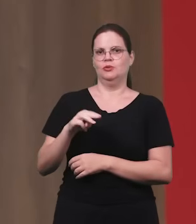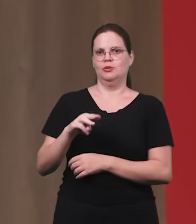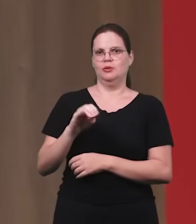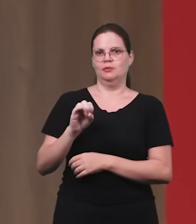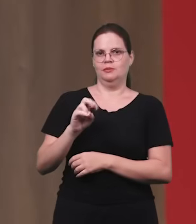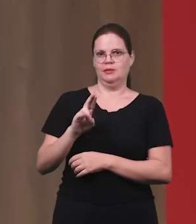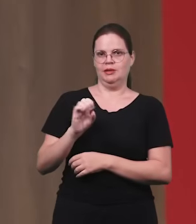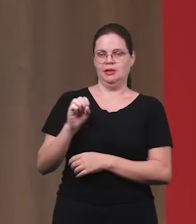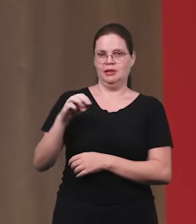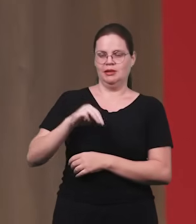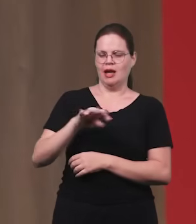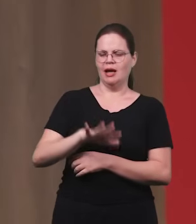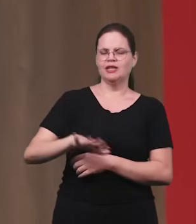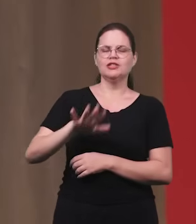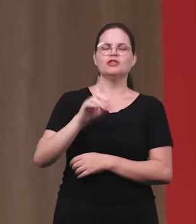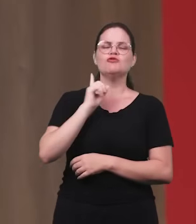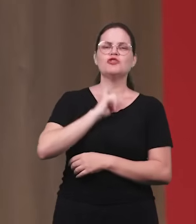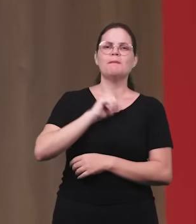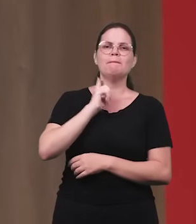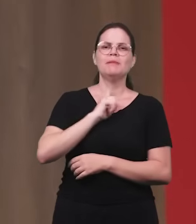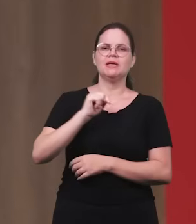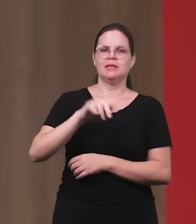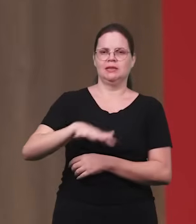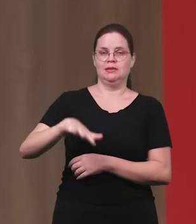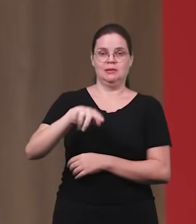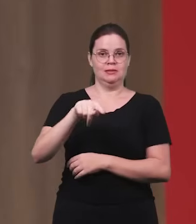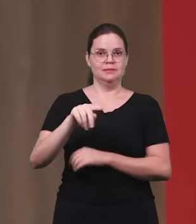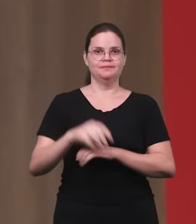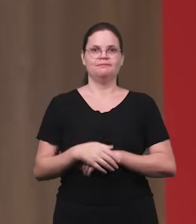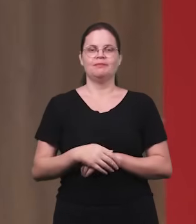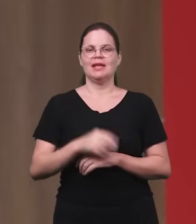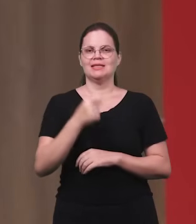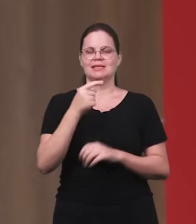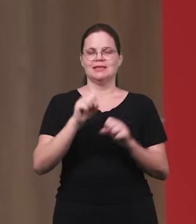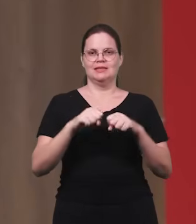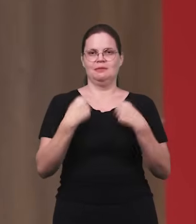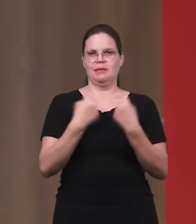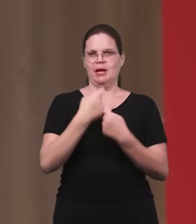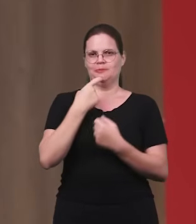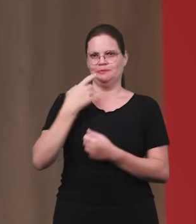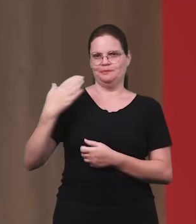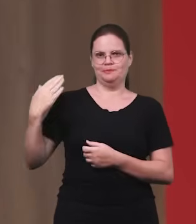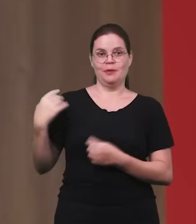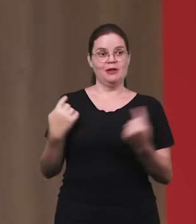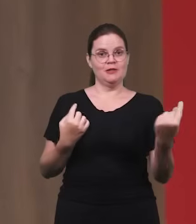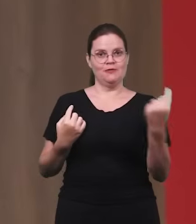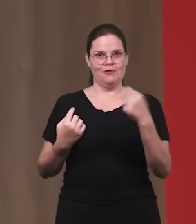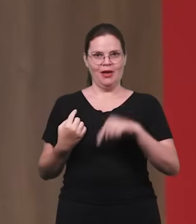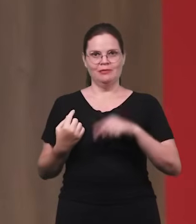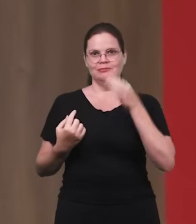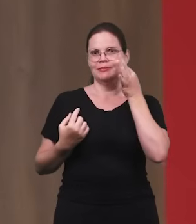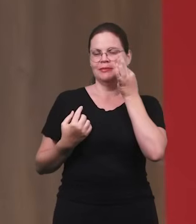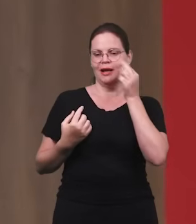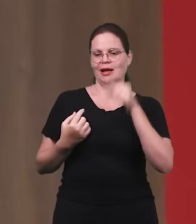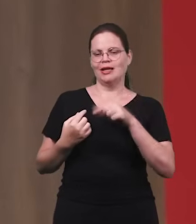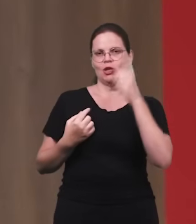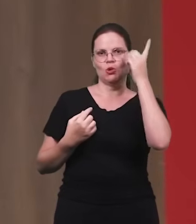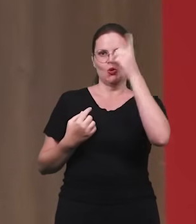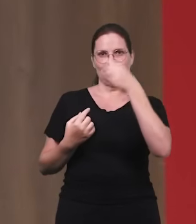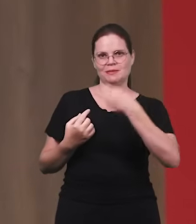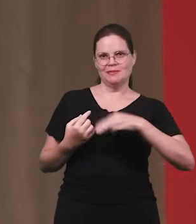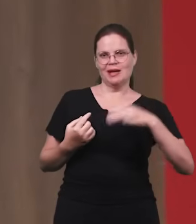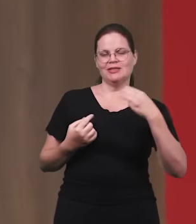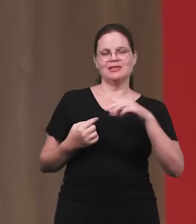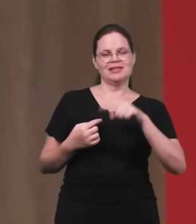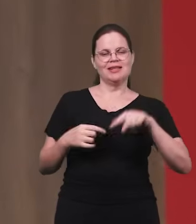na zona da Mata Mineira. Os irmãos estiveram conosco no último seminário e assistem o programa. Nós queremos